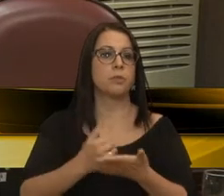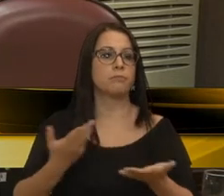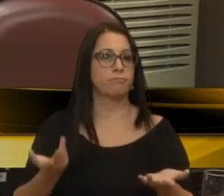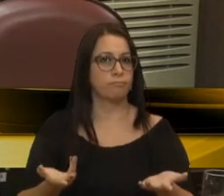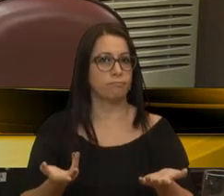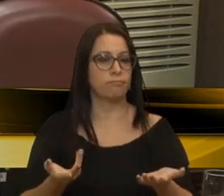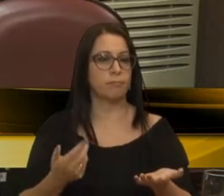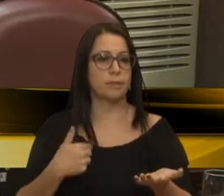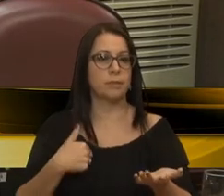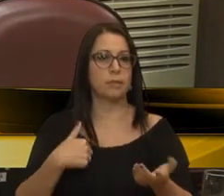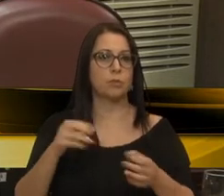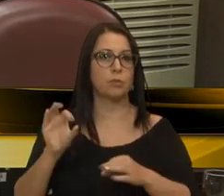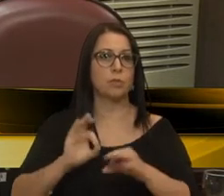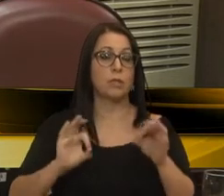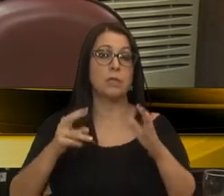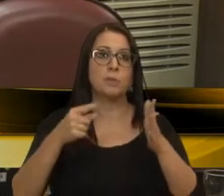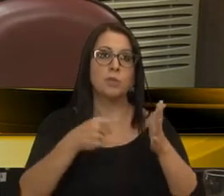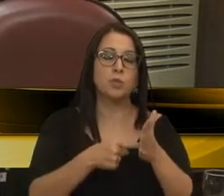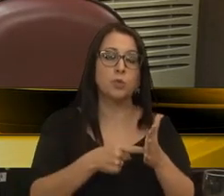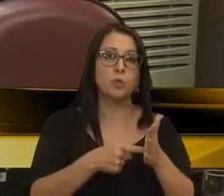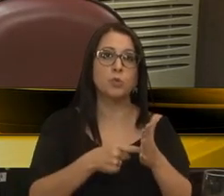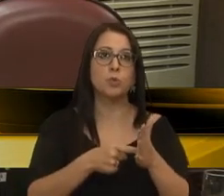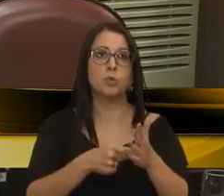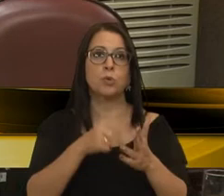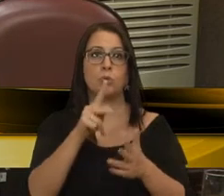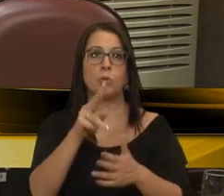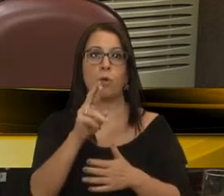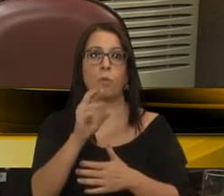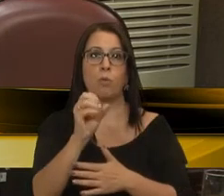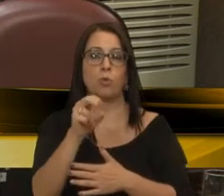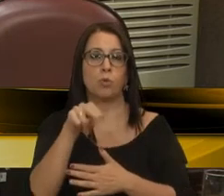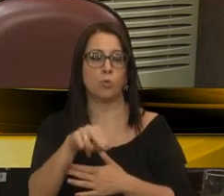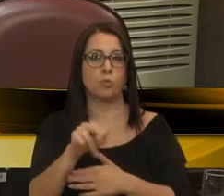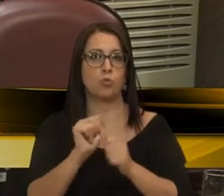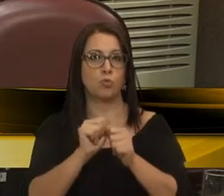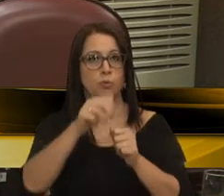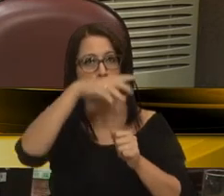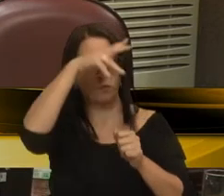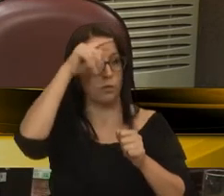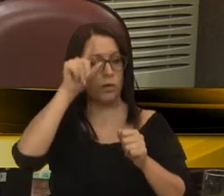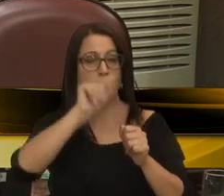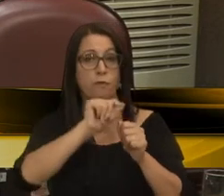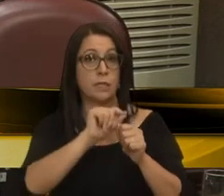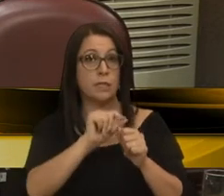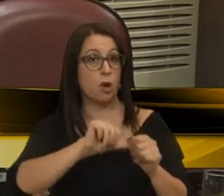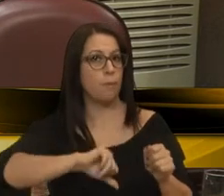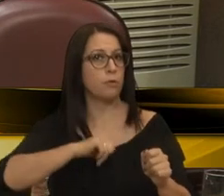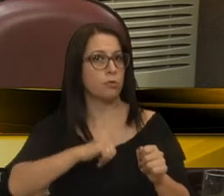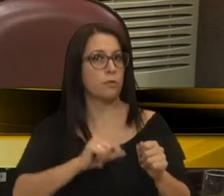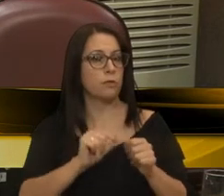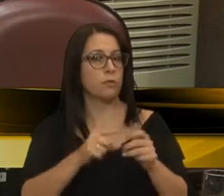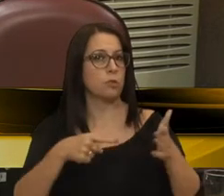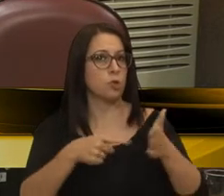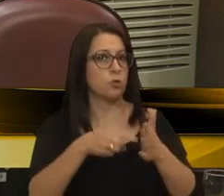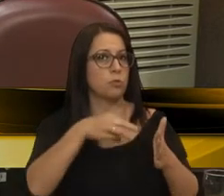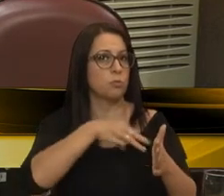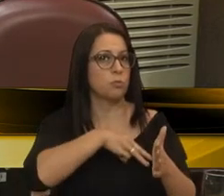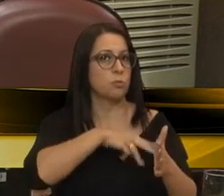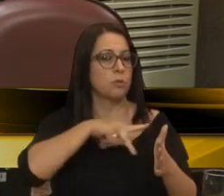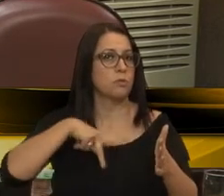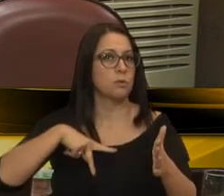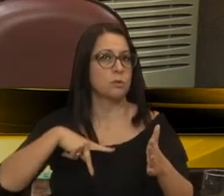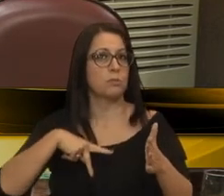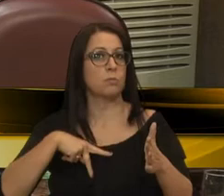ó, eu estou elaborando uma denúncia, se o PROCON, que é um órgão ligado à prefeitura, não tomar uma atitude, eu vou fazer essa denúncia no Ministério Público por